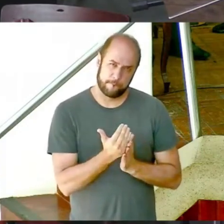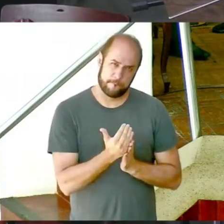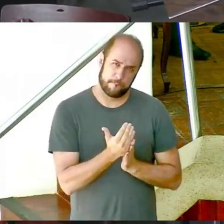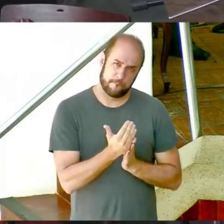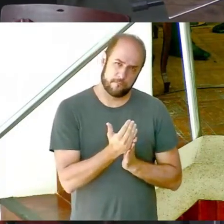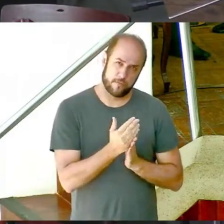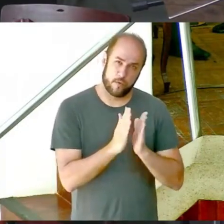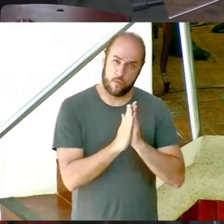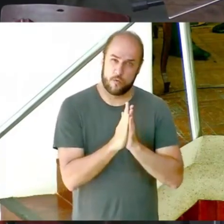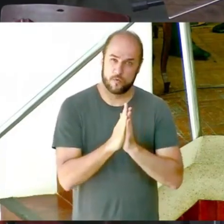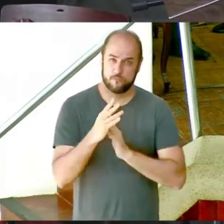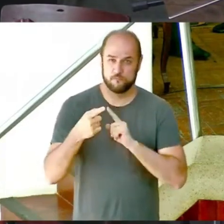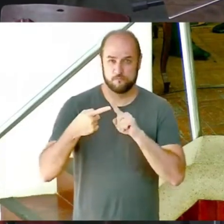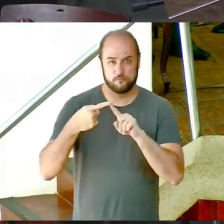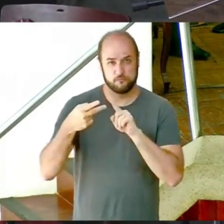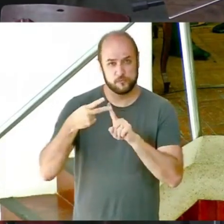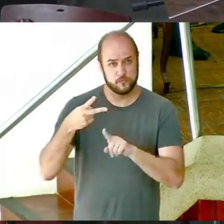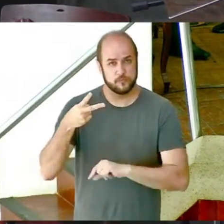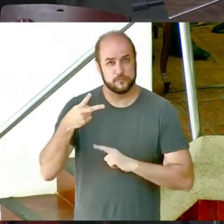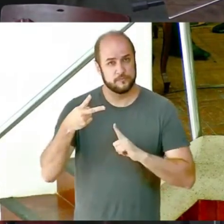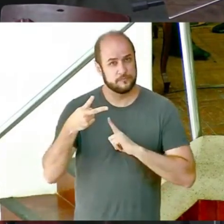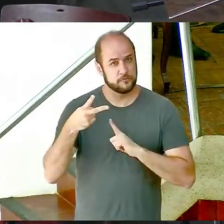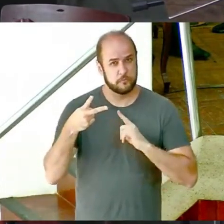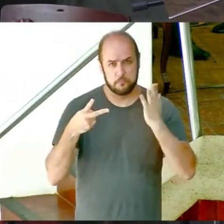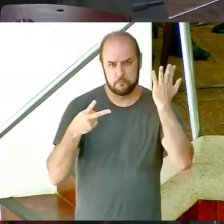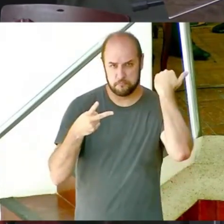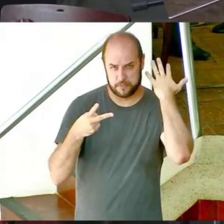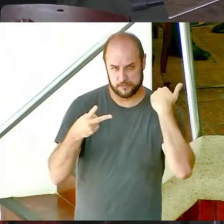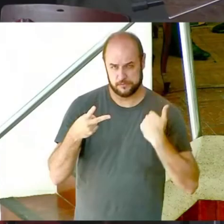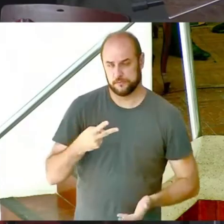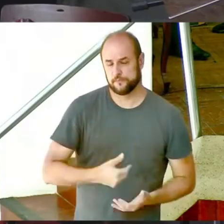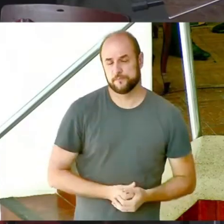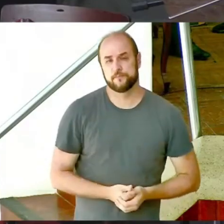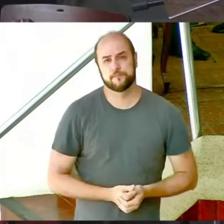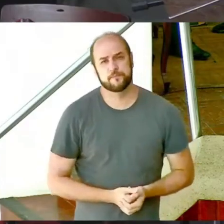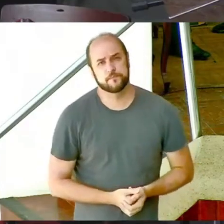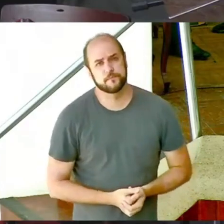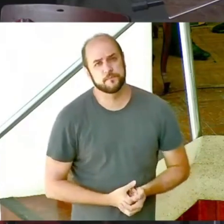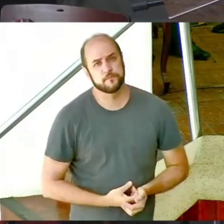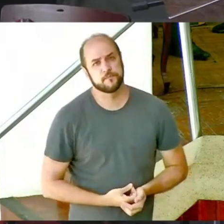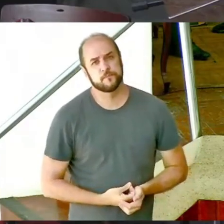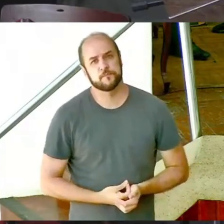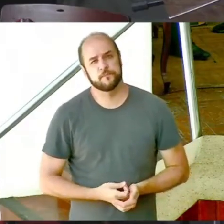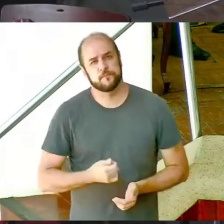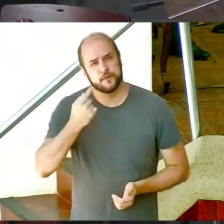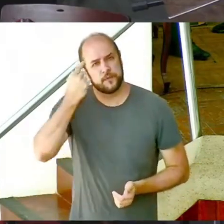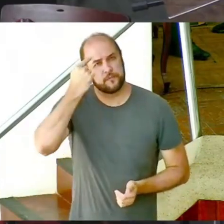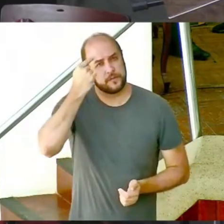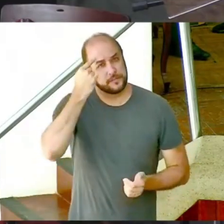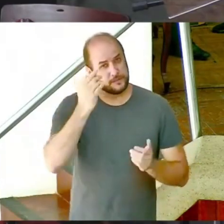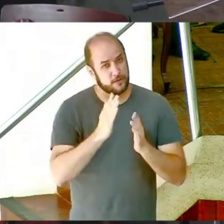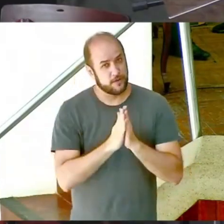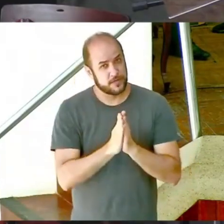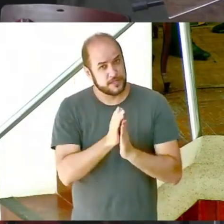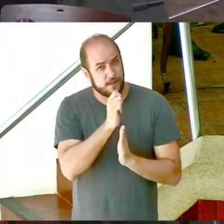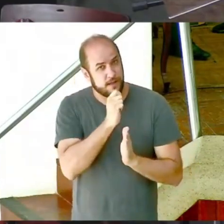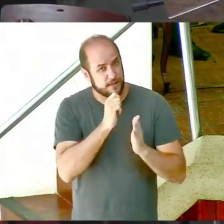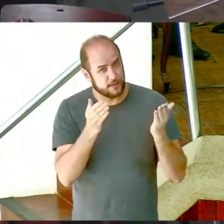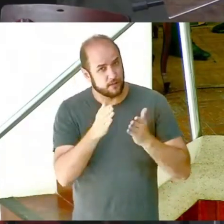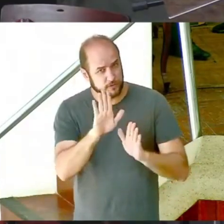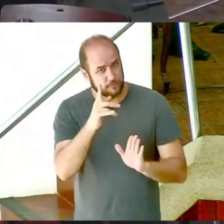de orações que eram feitas na época de Jesus. Pensem aí se essas orações ainda são feitas